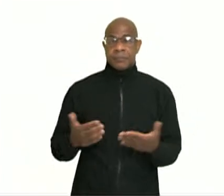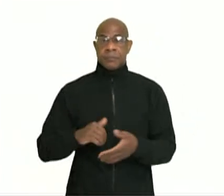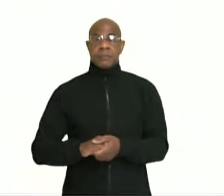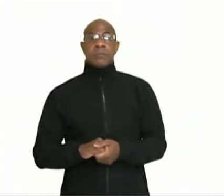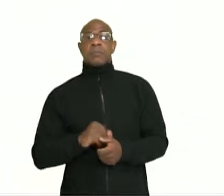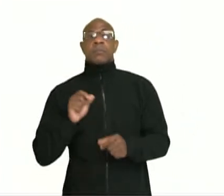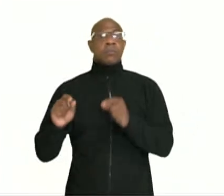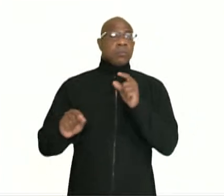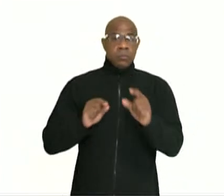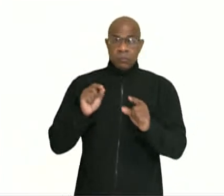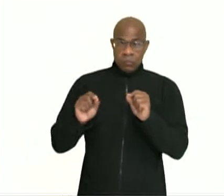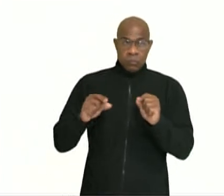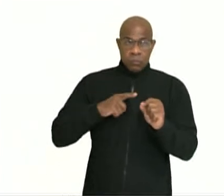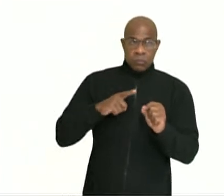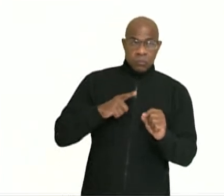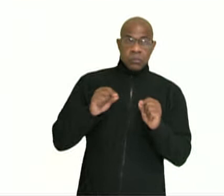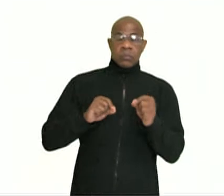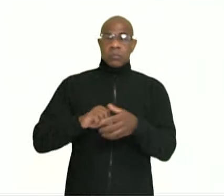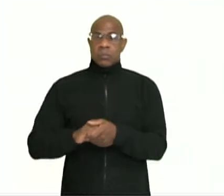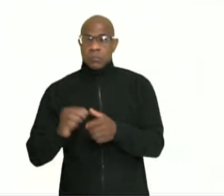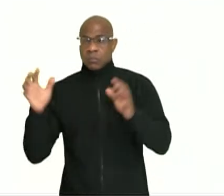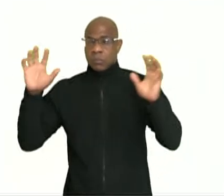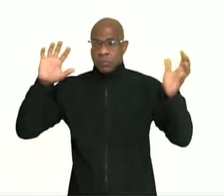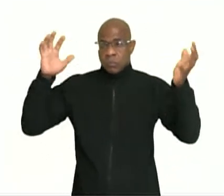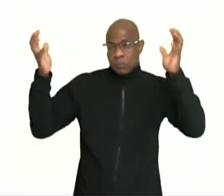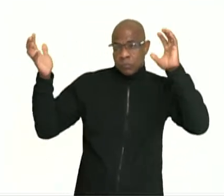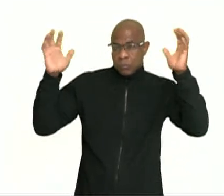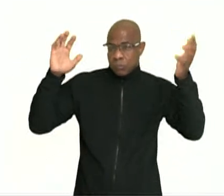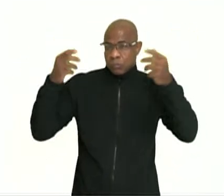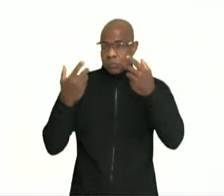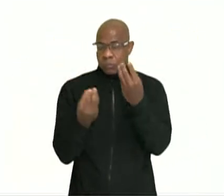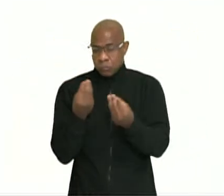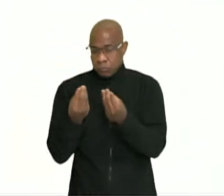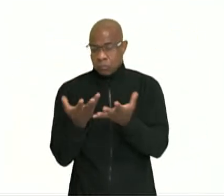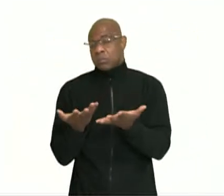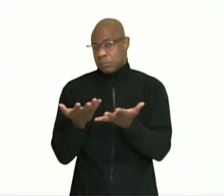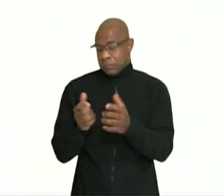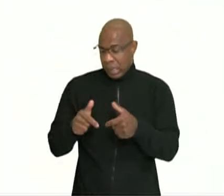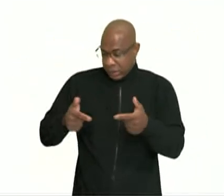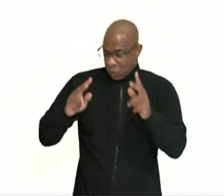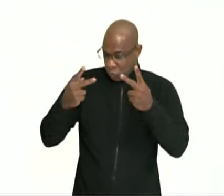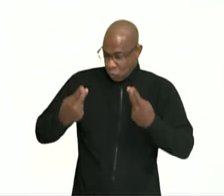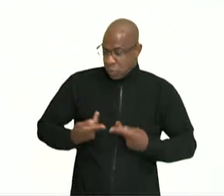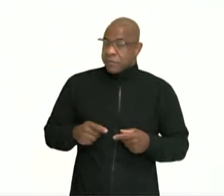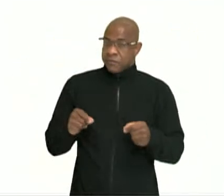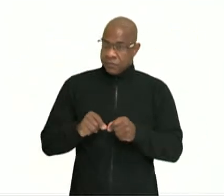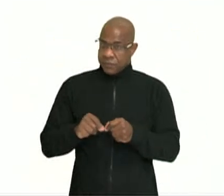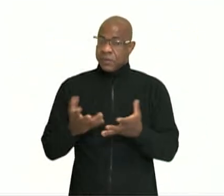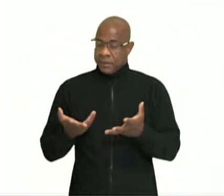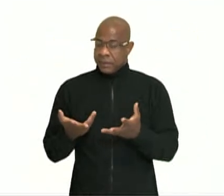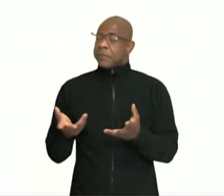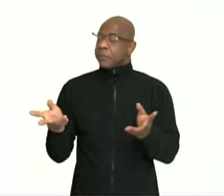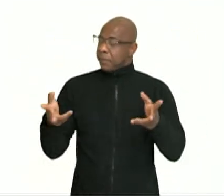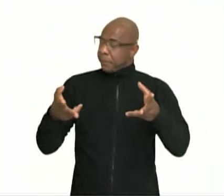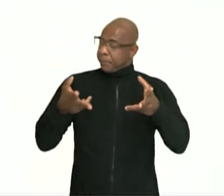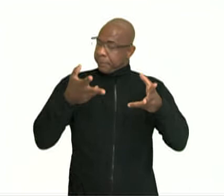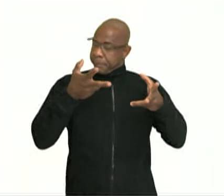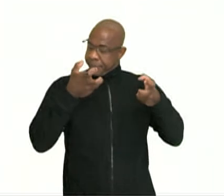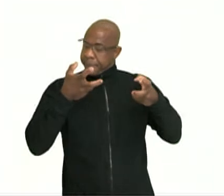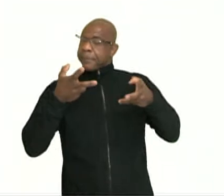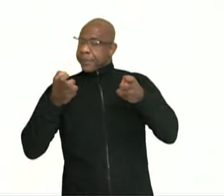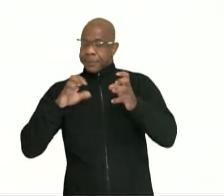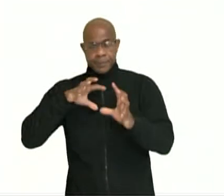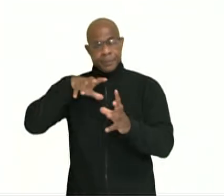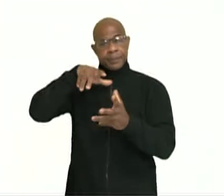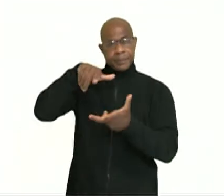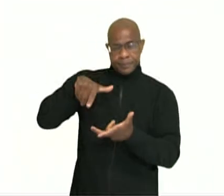dos efeitos das mudanças climáticas provocadas pela ação do homem são visíveis nos 4 cantos